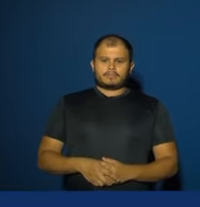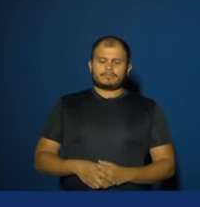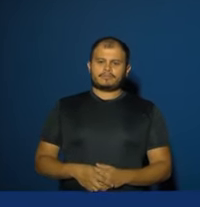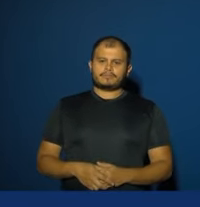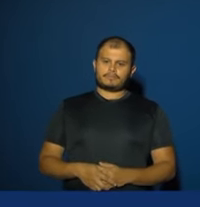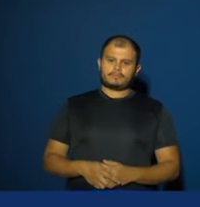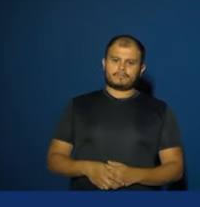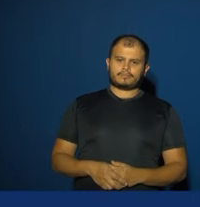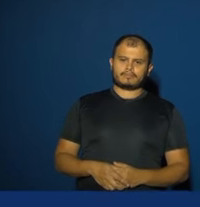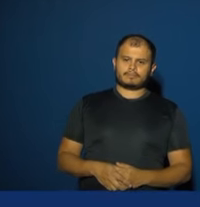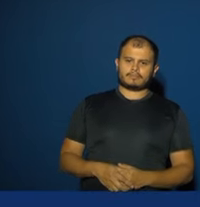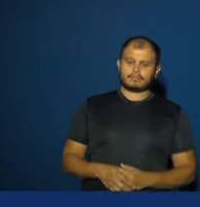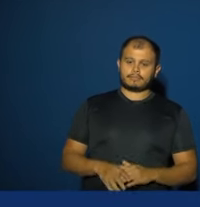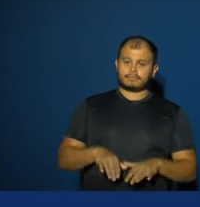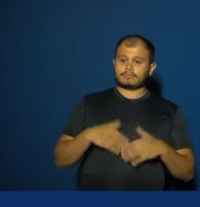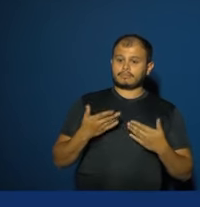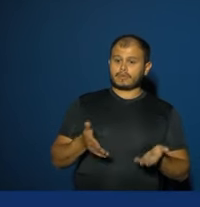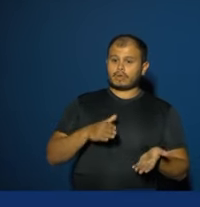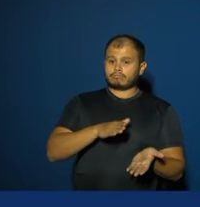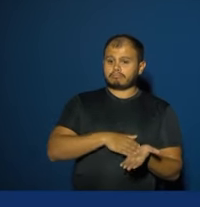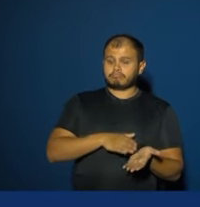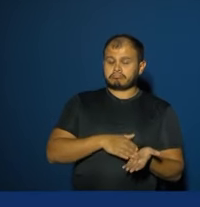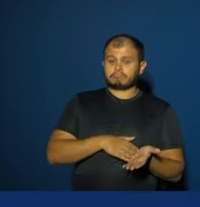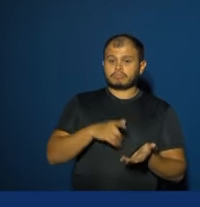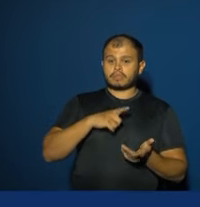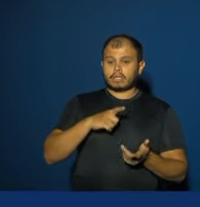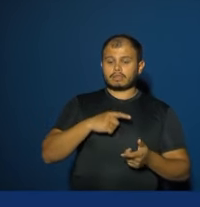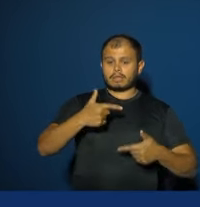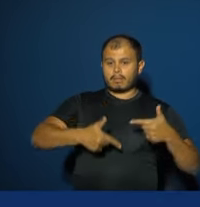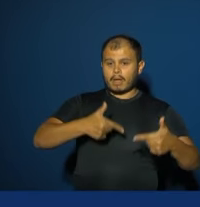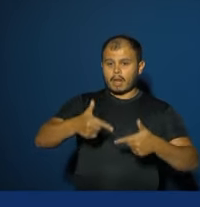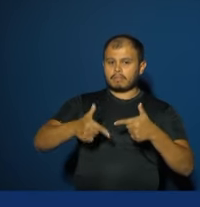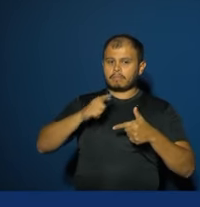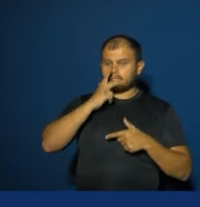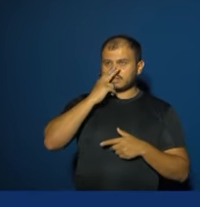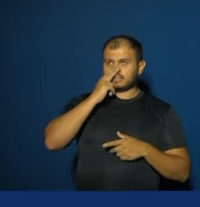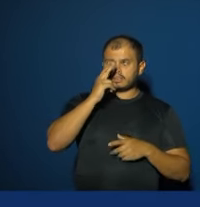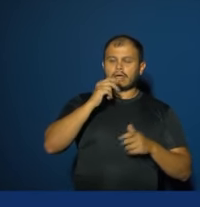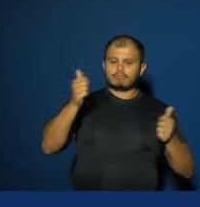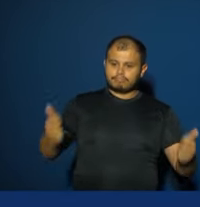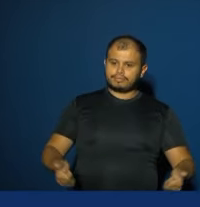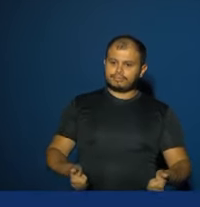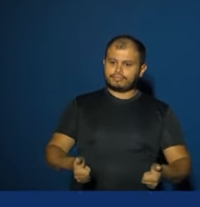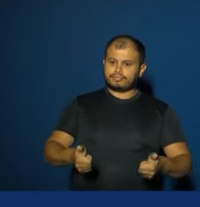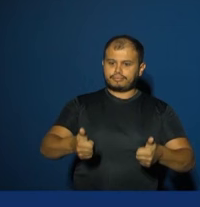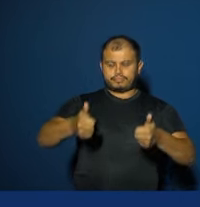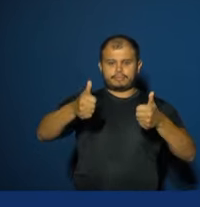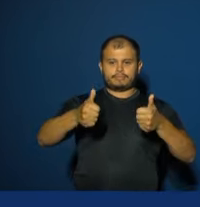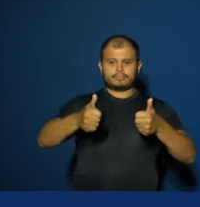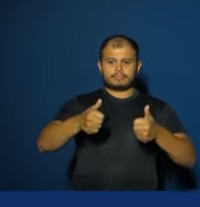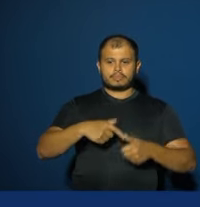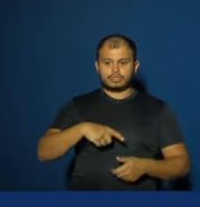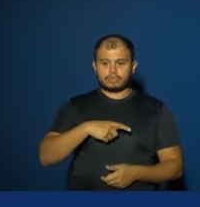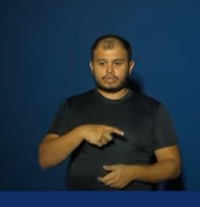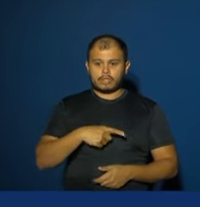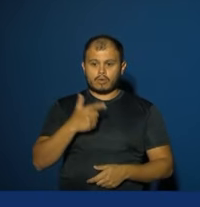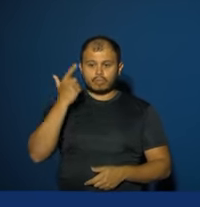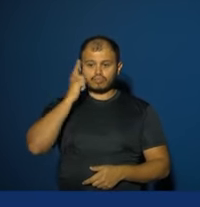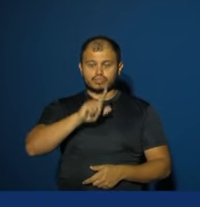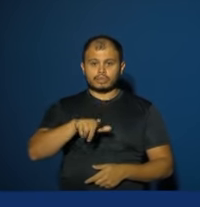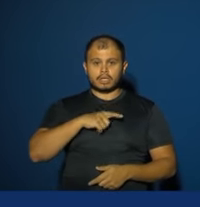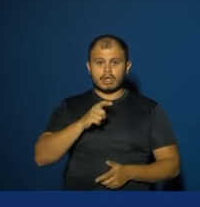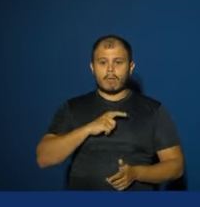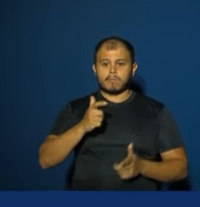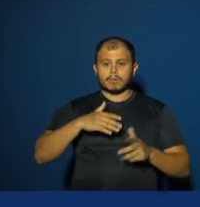a acepção da prestação de serviço público tá sendo amadurecida então o grande ganho do nosso ponto de vista foi